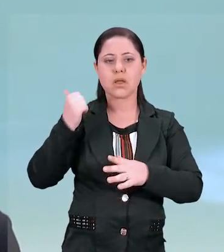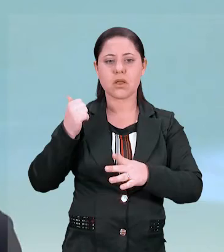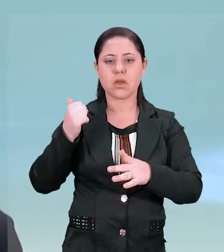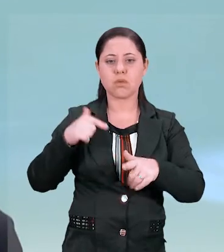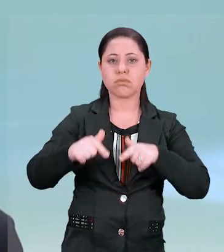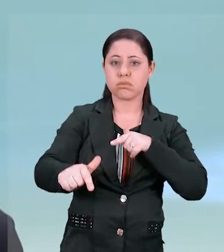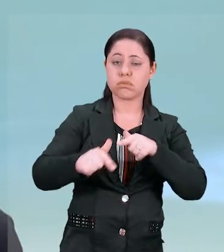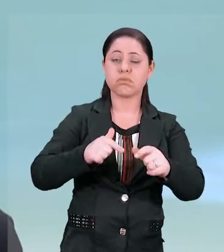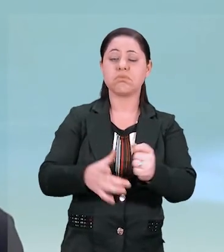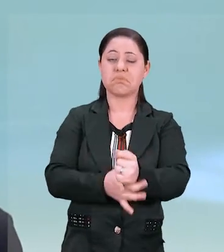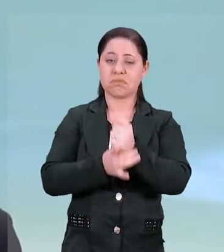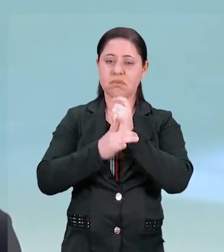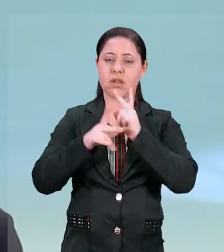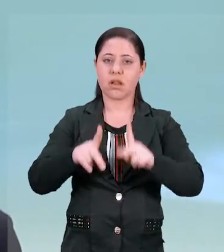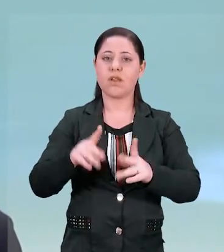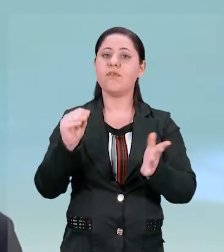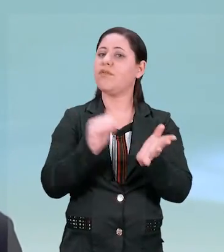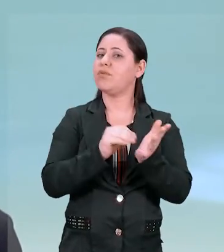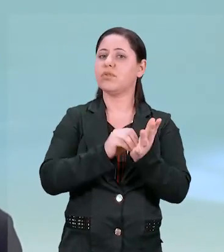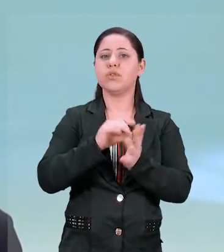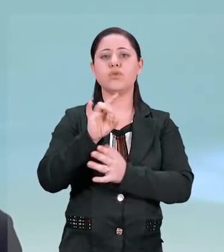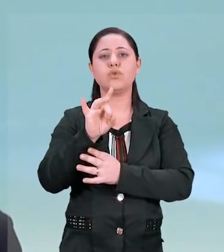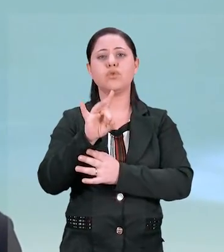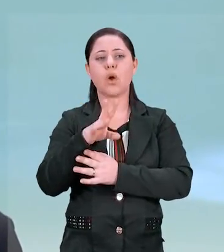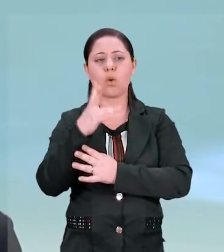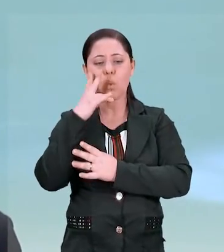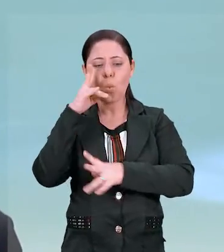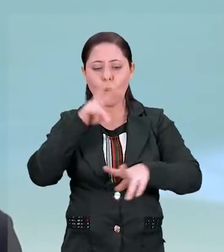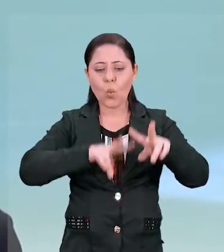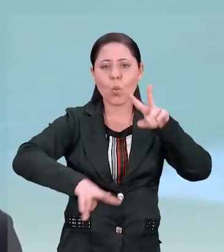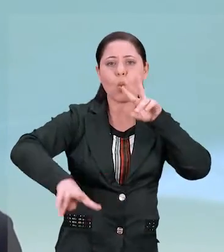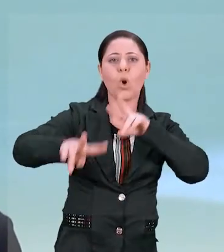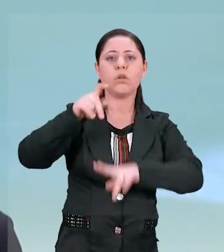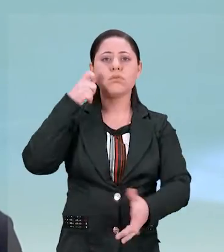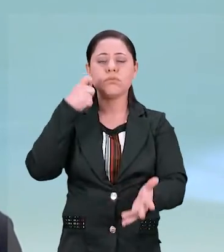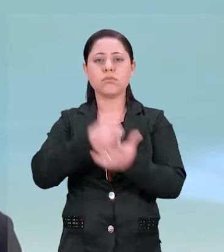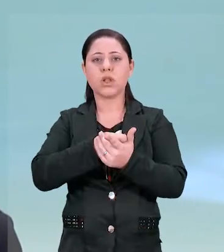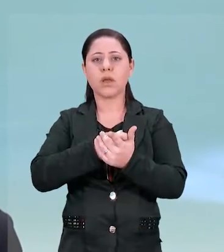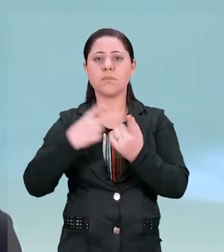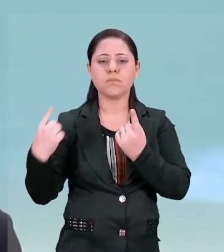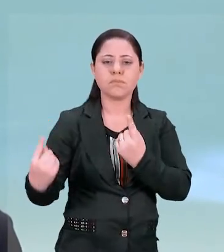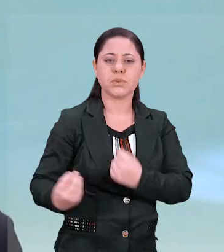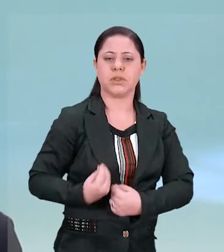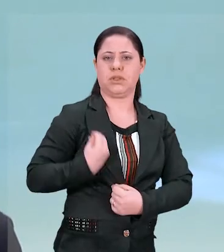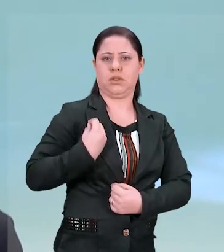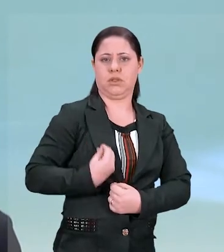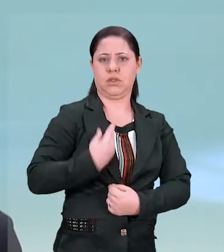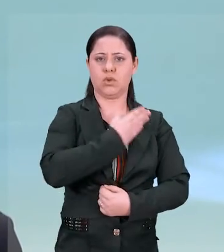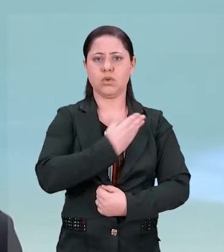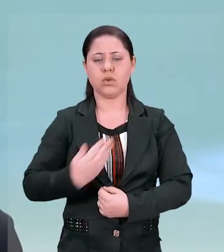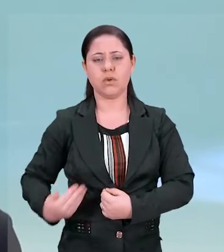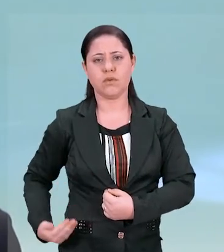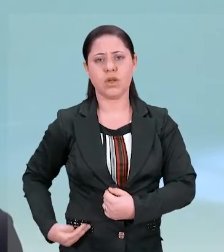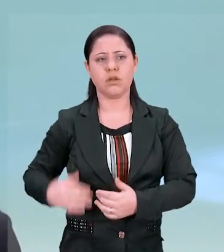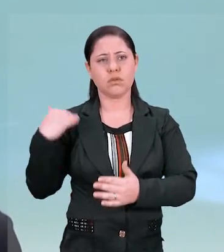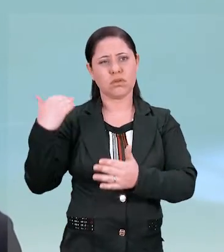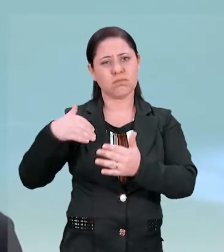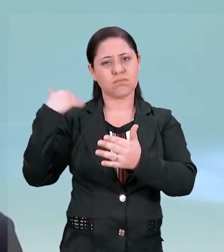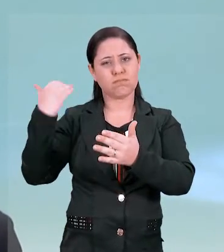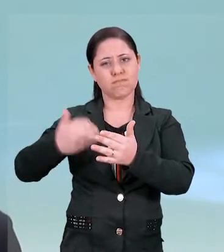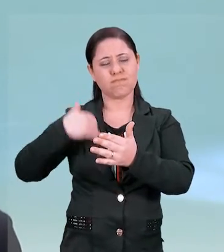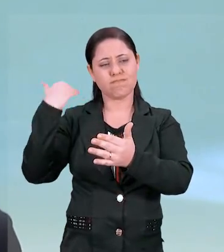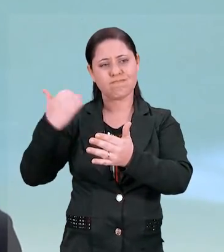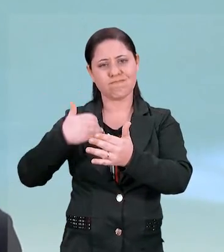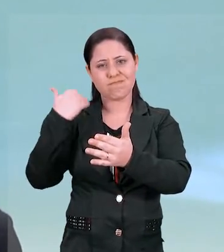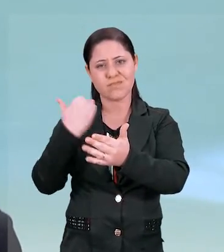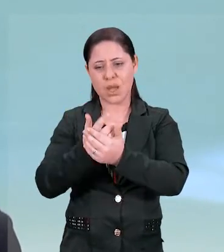pública. Faltando apenas um olhar mais efetivo e a presença mais marcante da União, que ao longo dos anos tem sido muito omissa